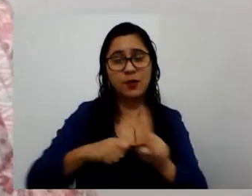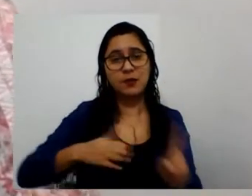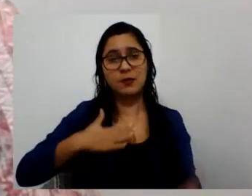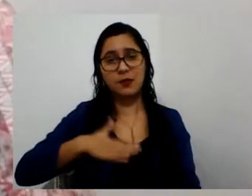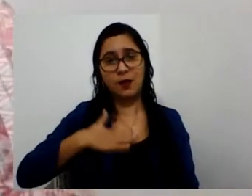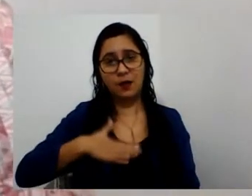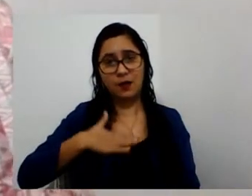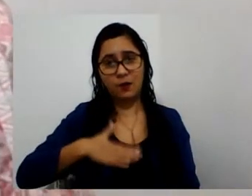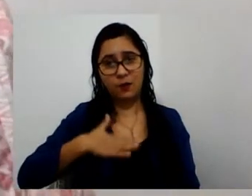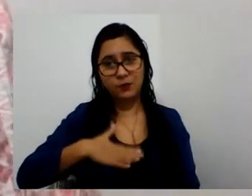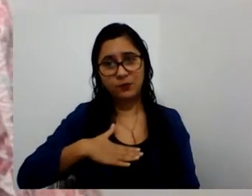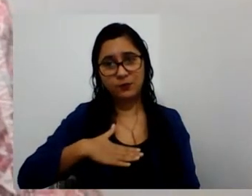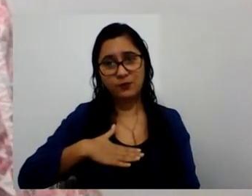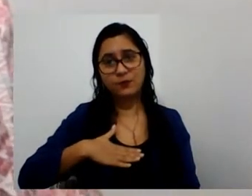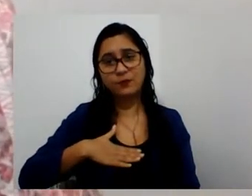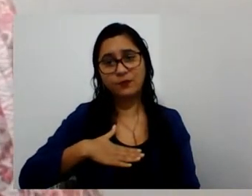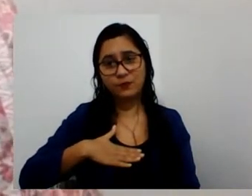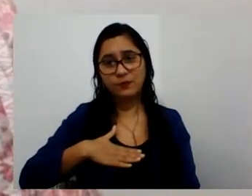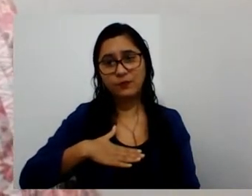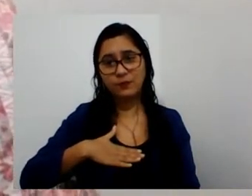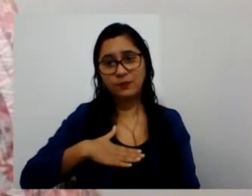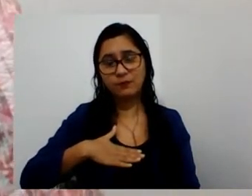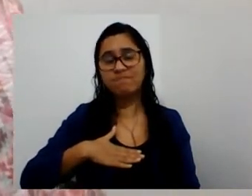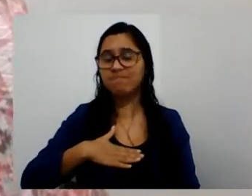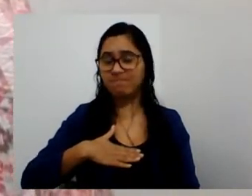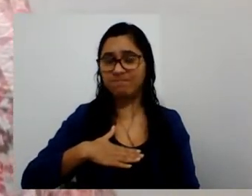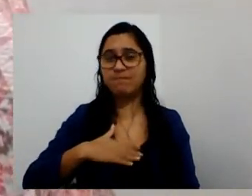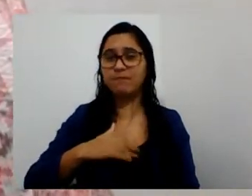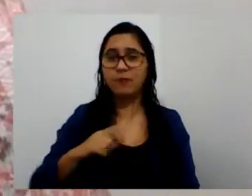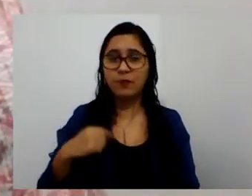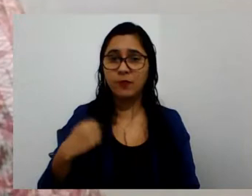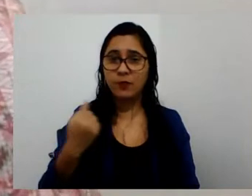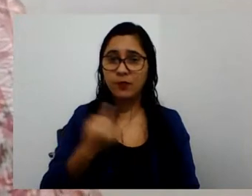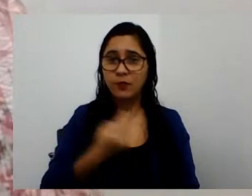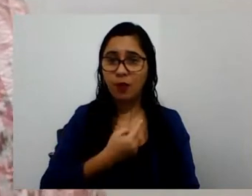Que realmente nós não temos a